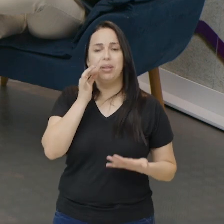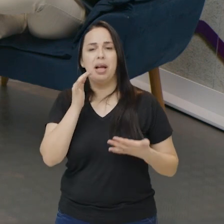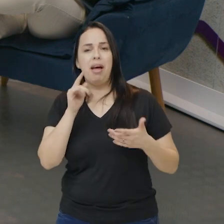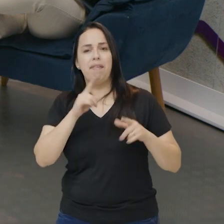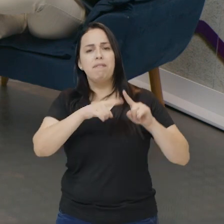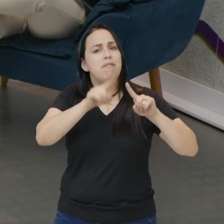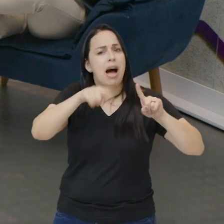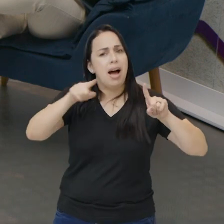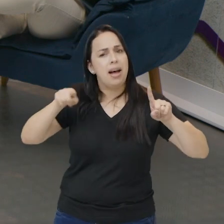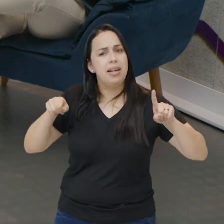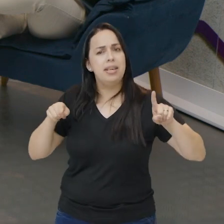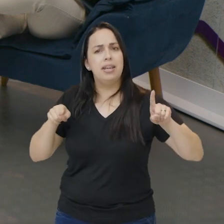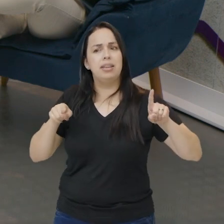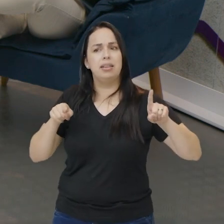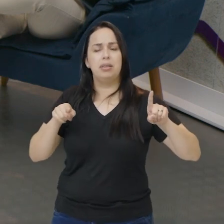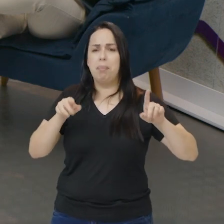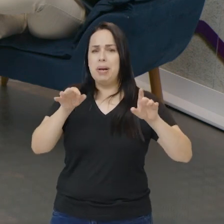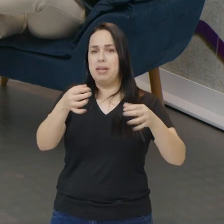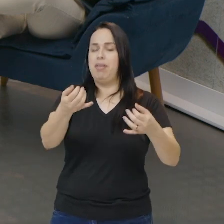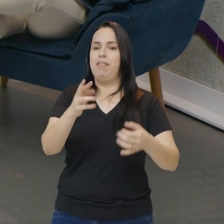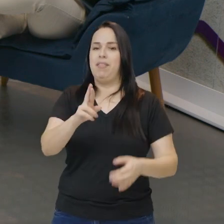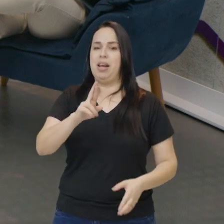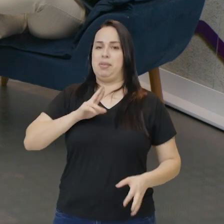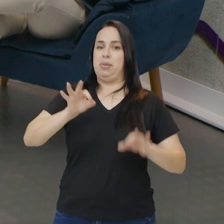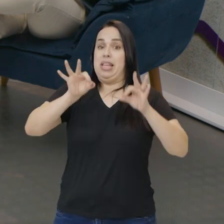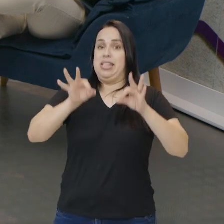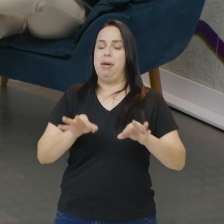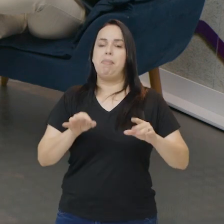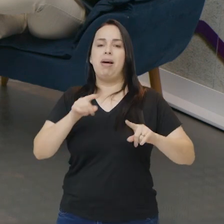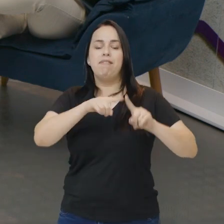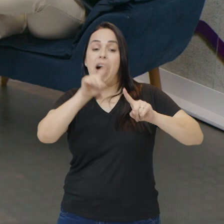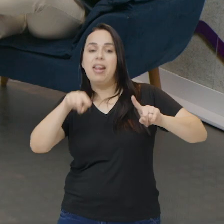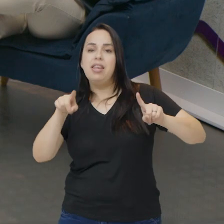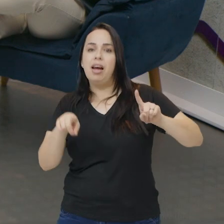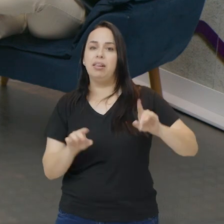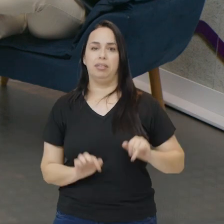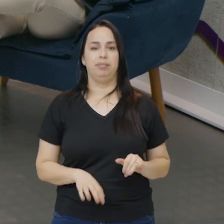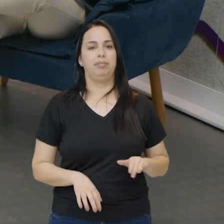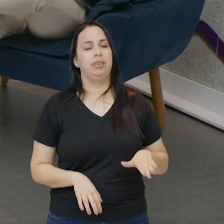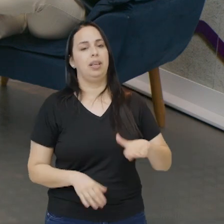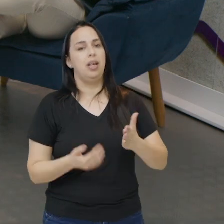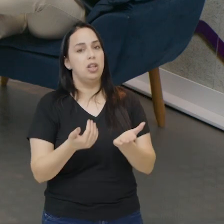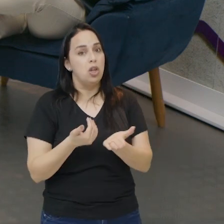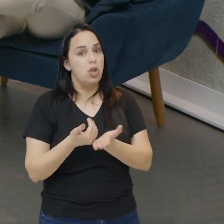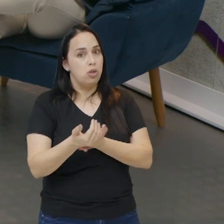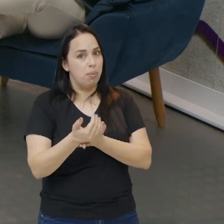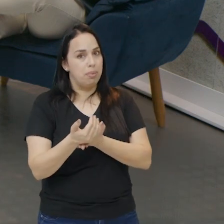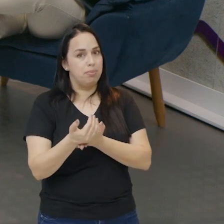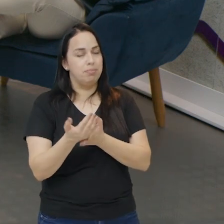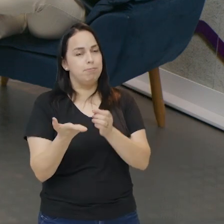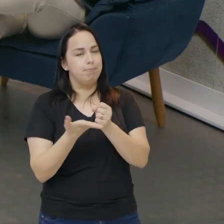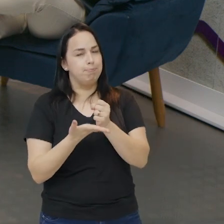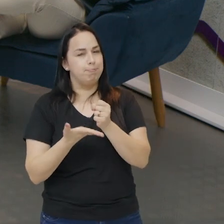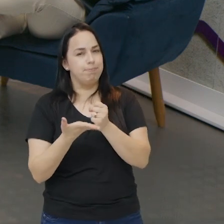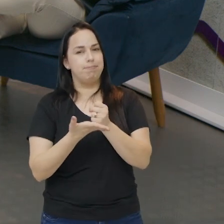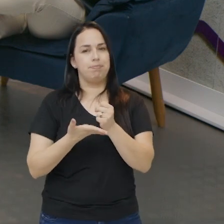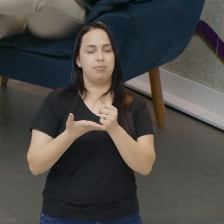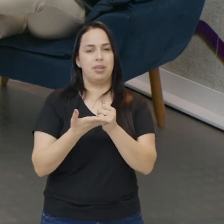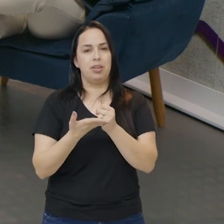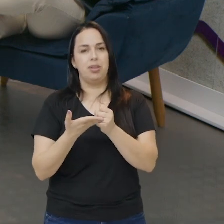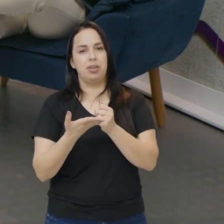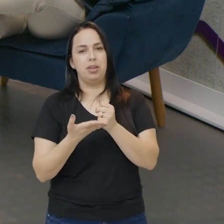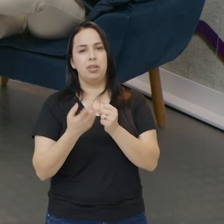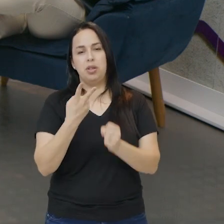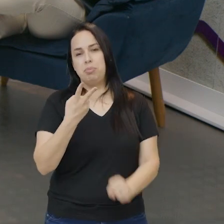teleatendente, ele varia, não precisa ser exato, mas assim, ele varia de quanto a quanto? Olha, inicialmente, por